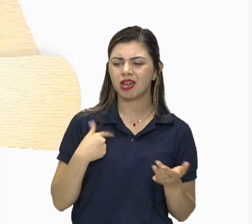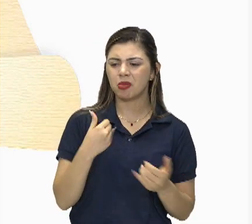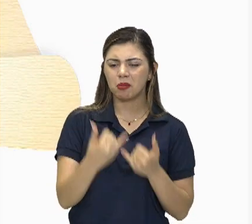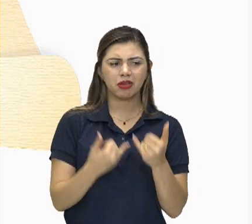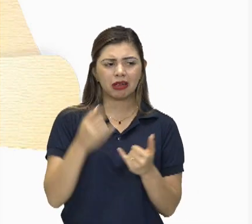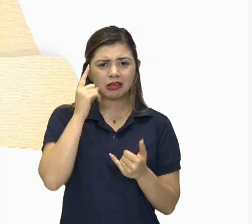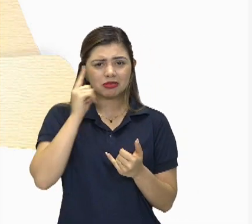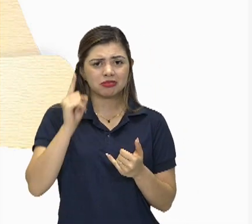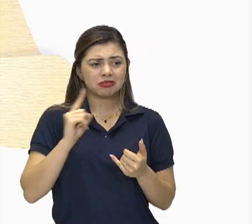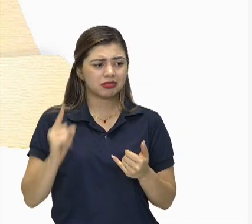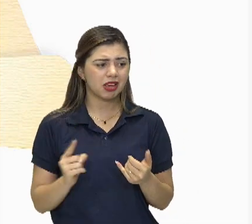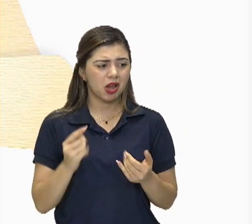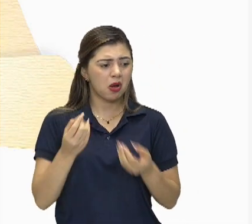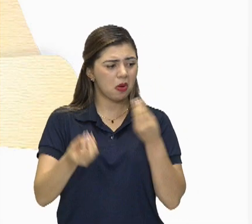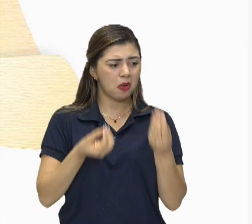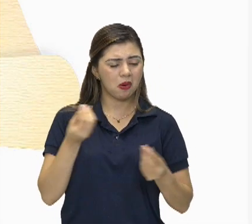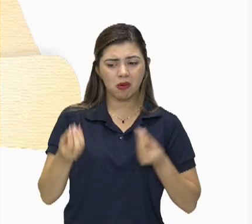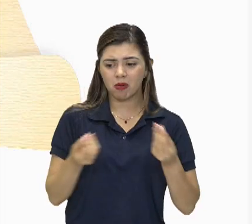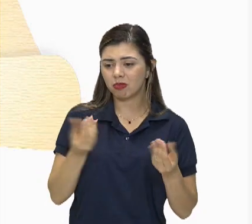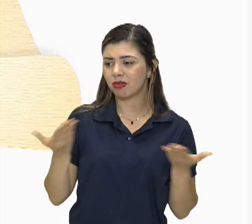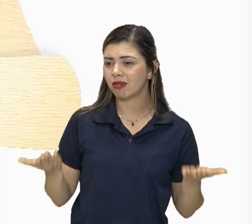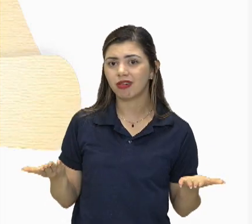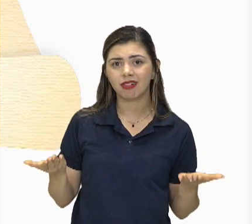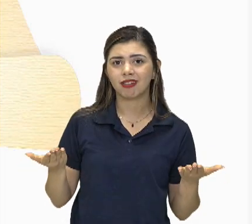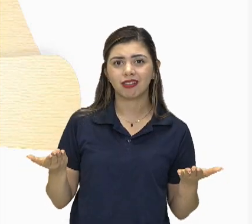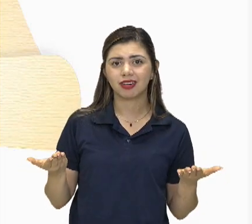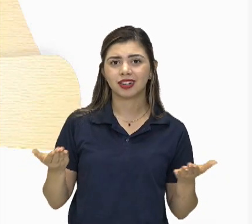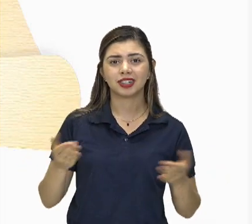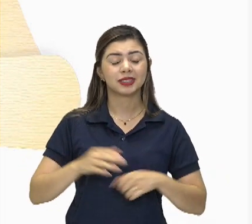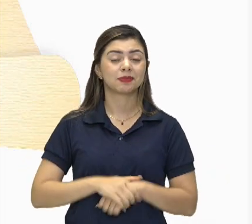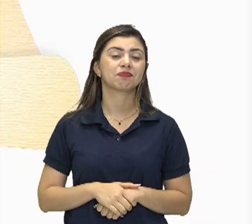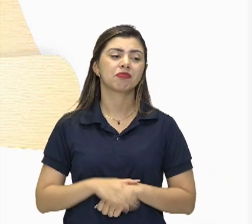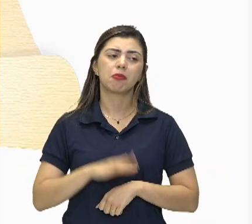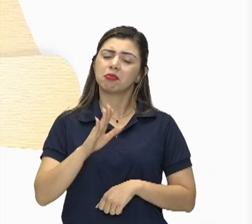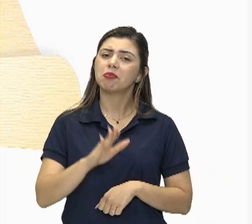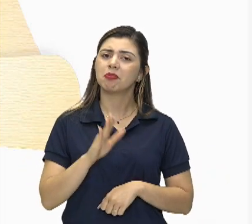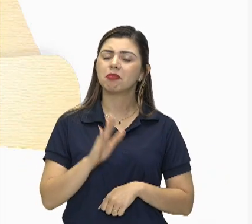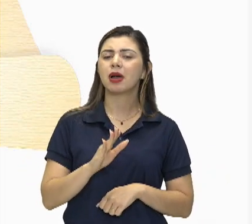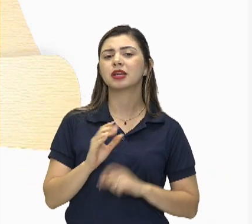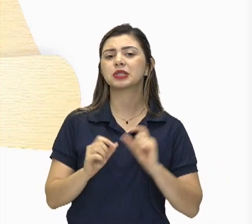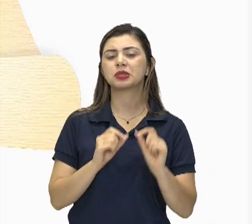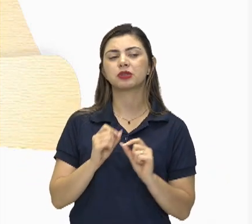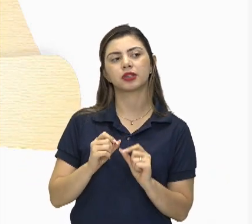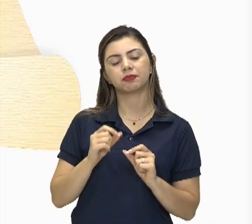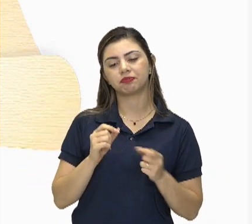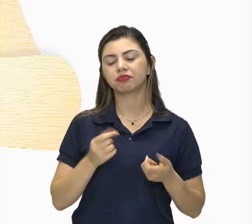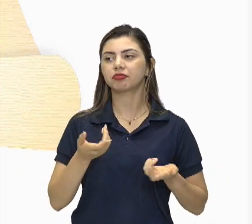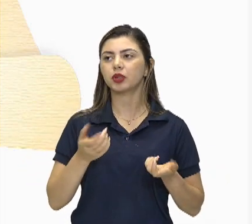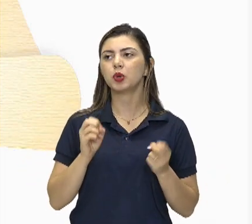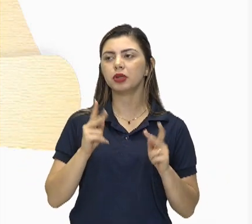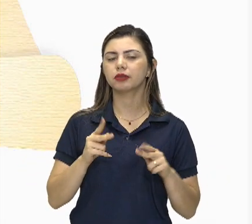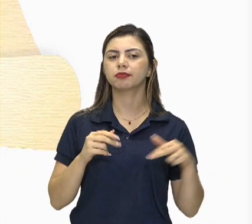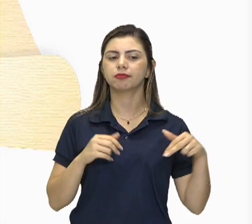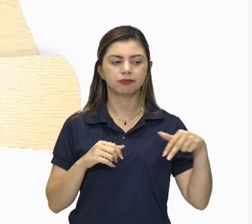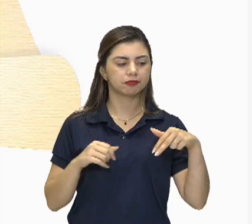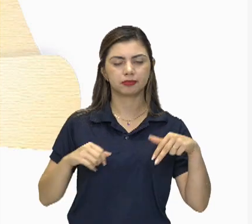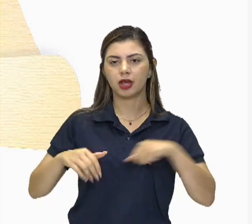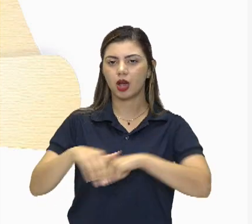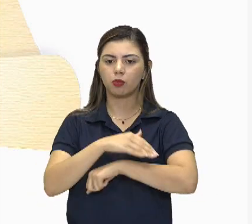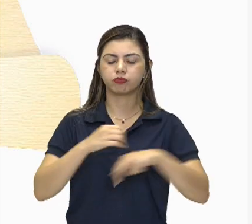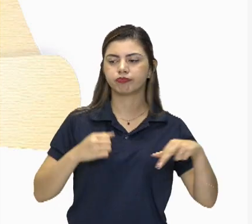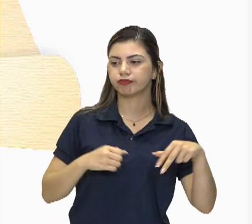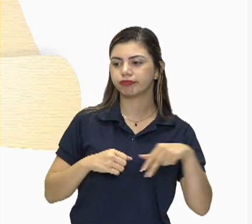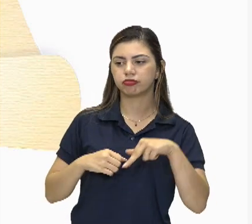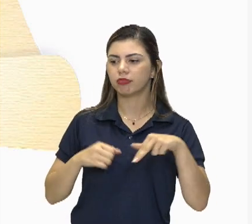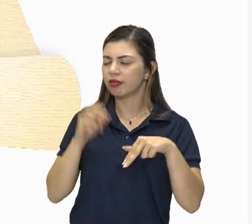dominó, não sabe nem como funciona isso. Porém, naquele mesmo momento, ao atravessar a rua, ele se